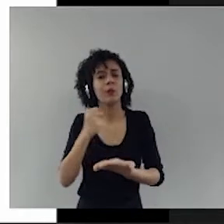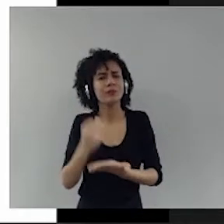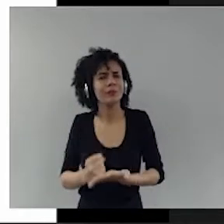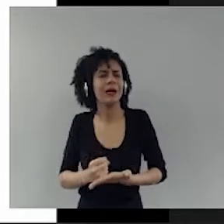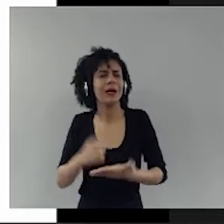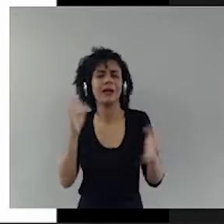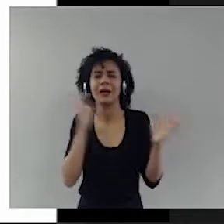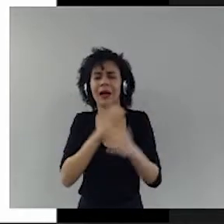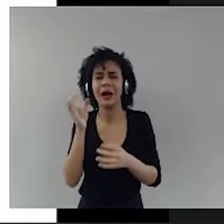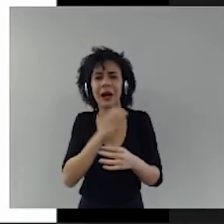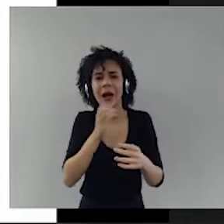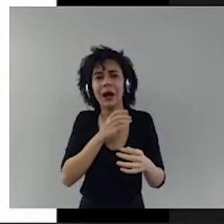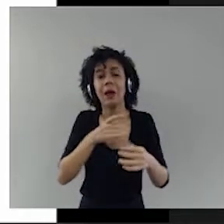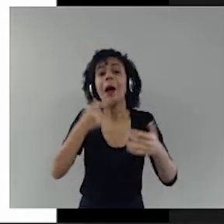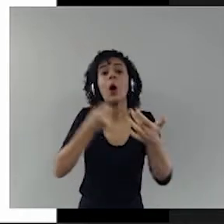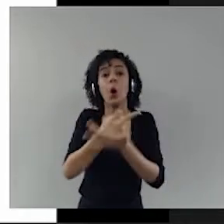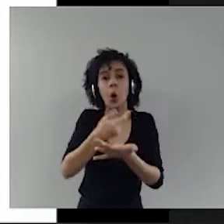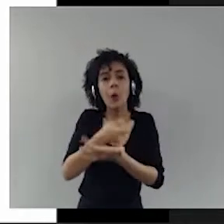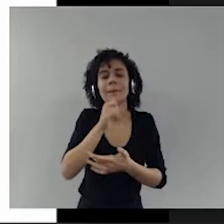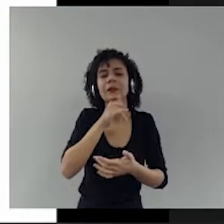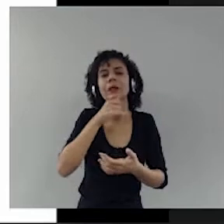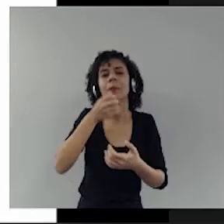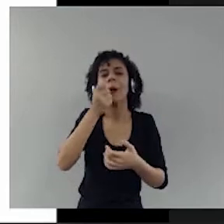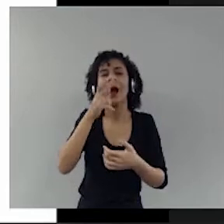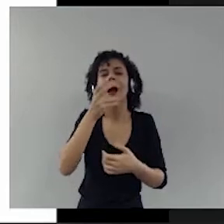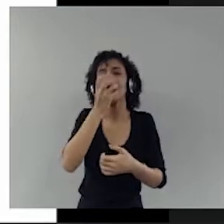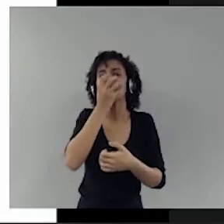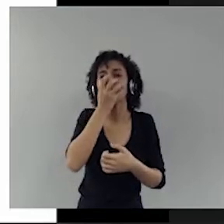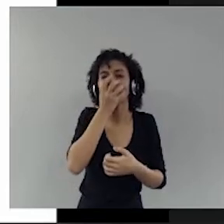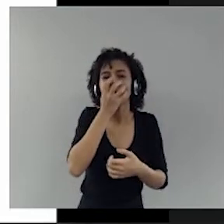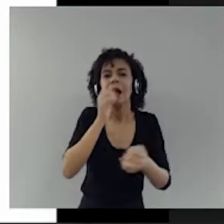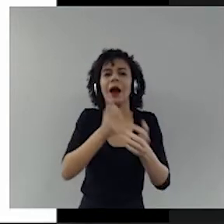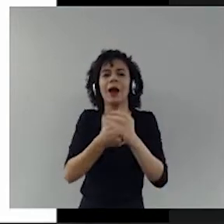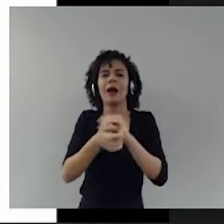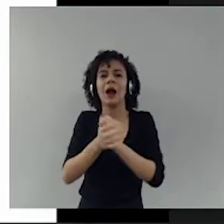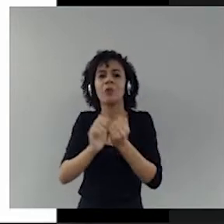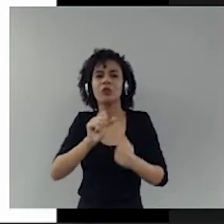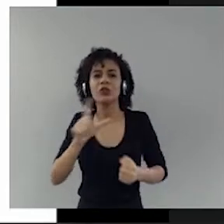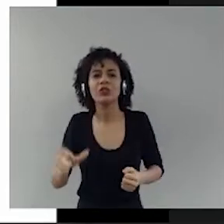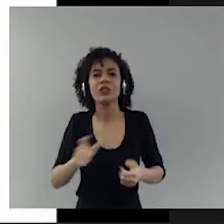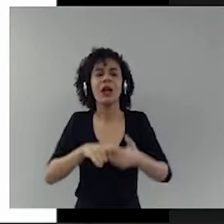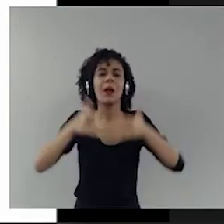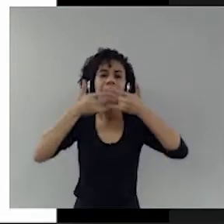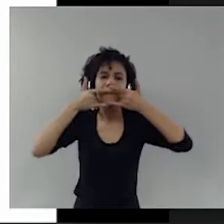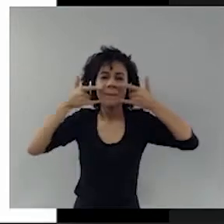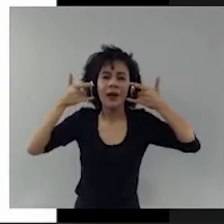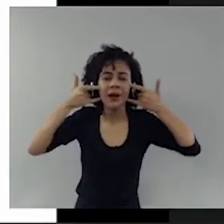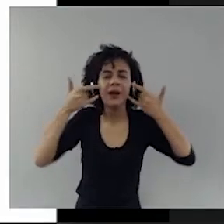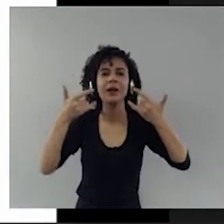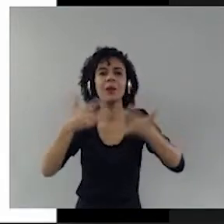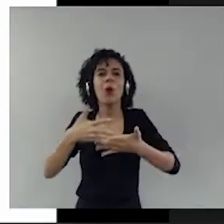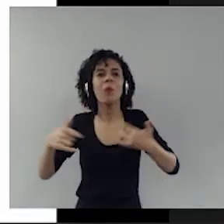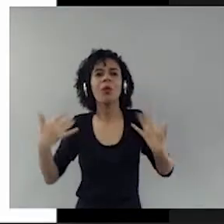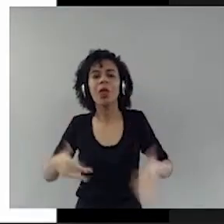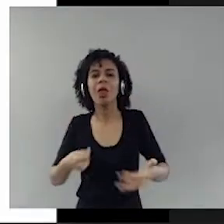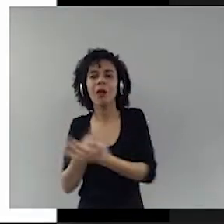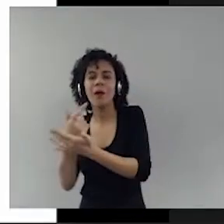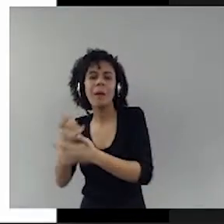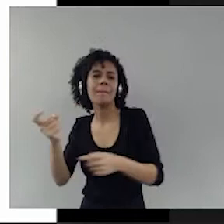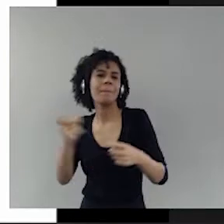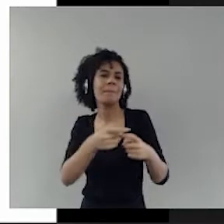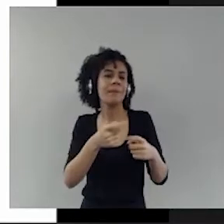grande os equipamentos como respiradores álcool gel máscaras faciais